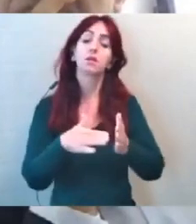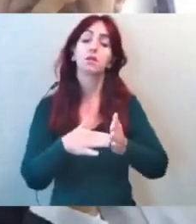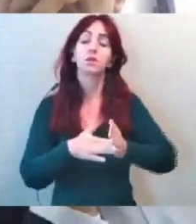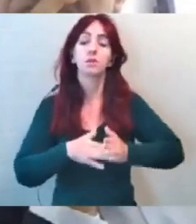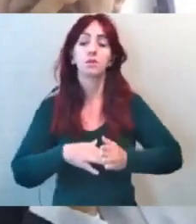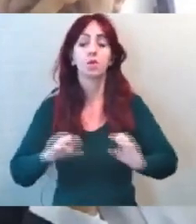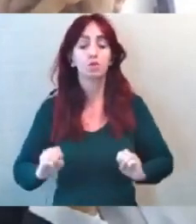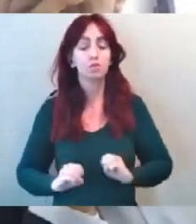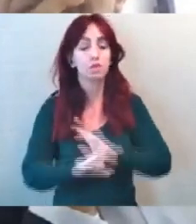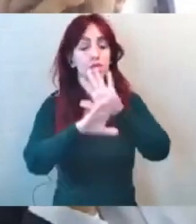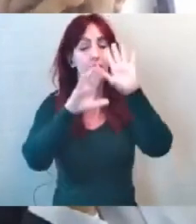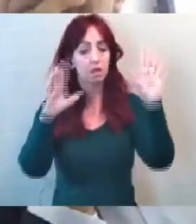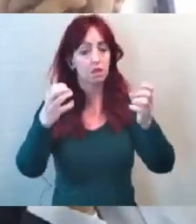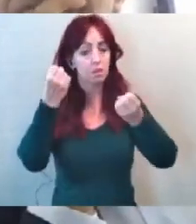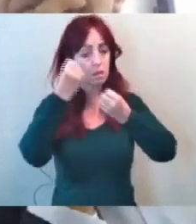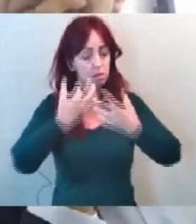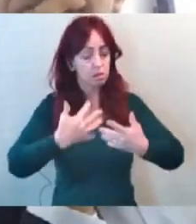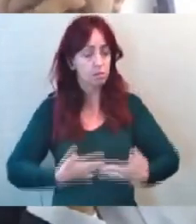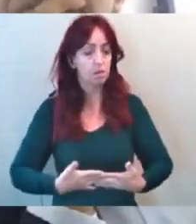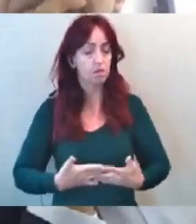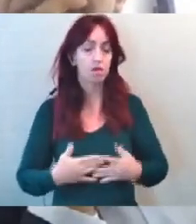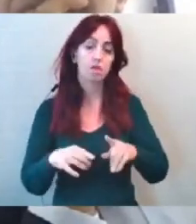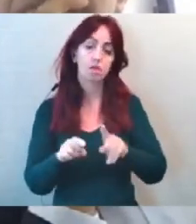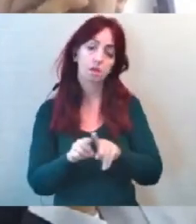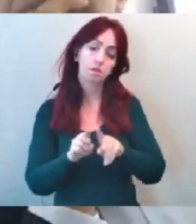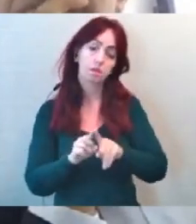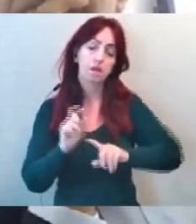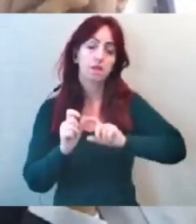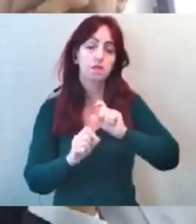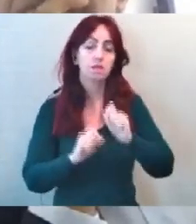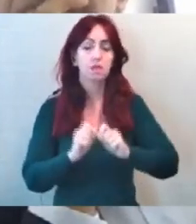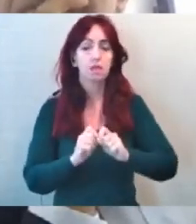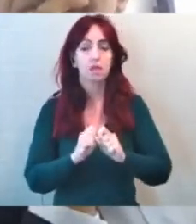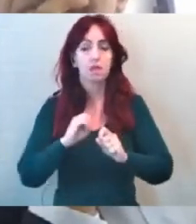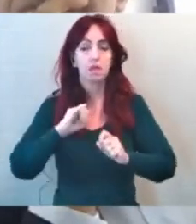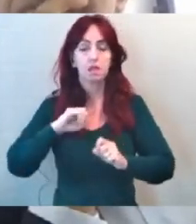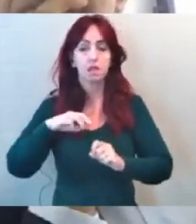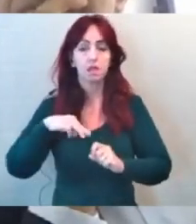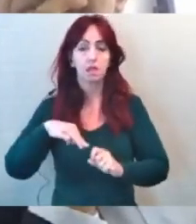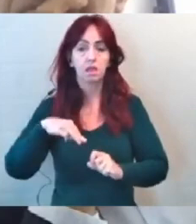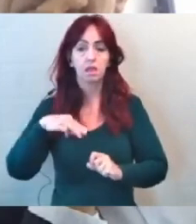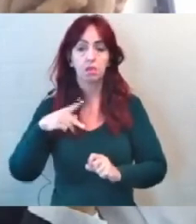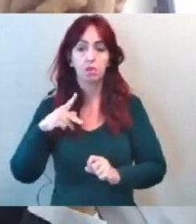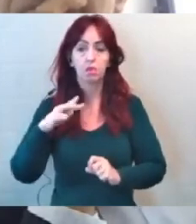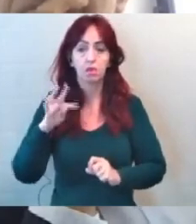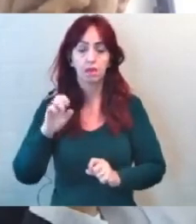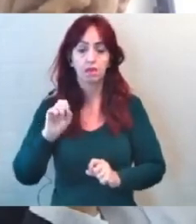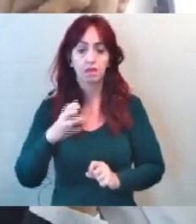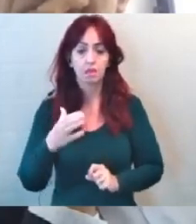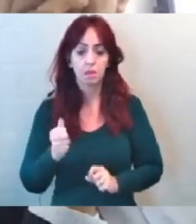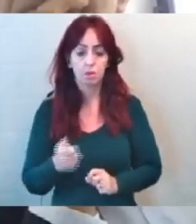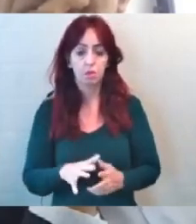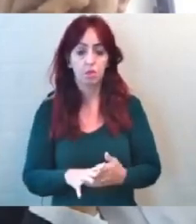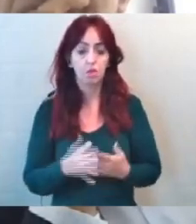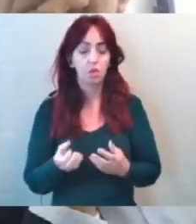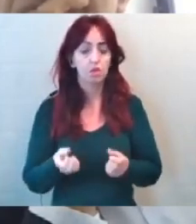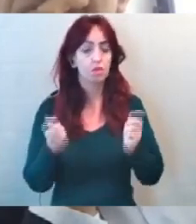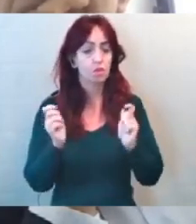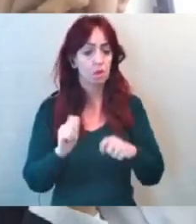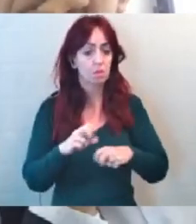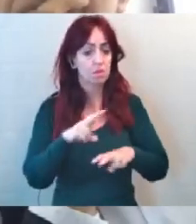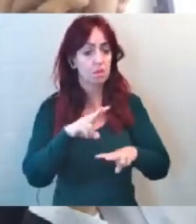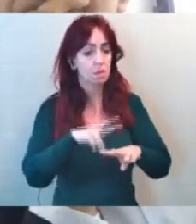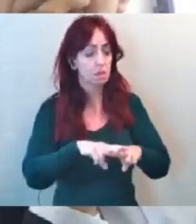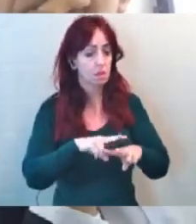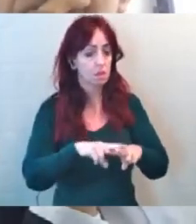relatora, que a senhora fez de que a imputação, né, do possível crime não se fazia em face do depoente, né, até